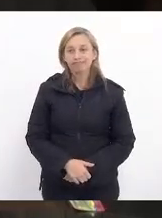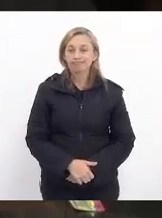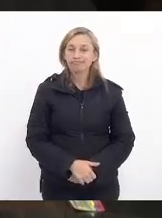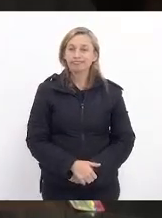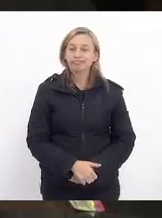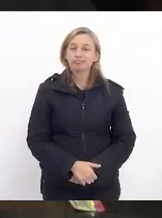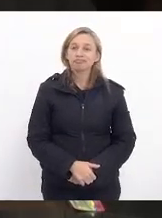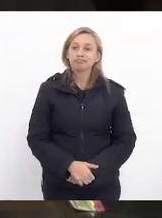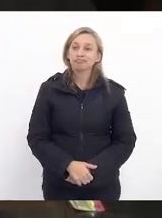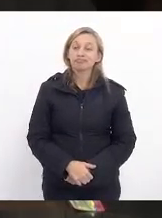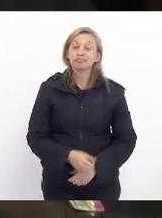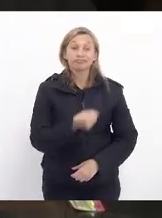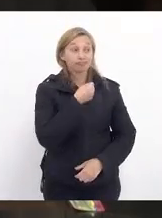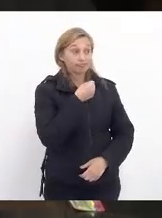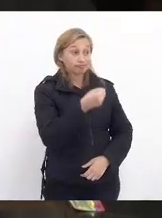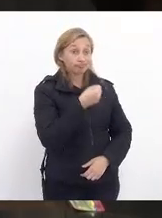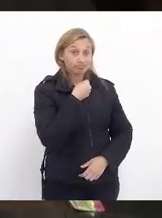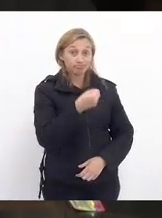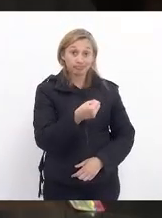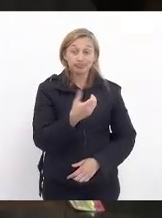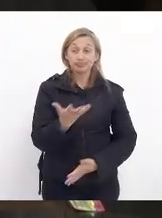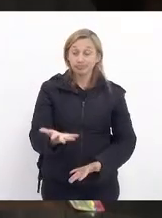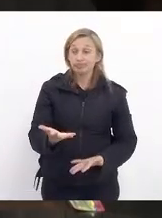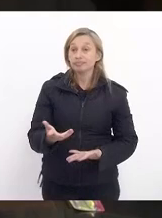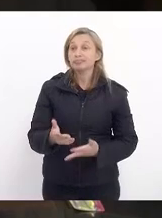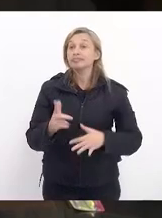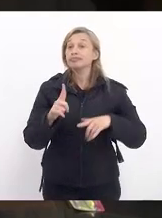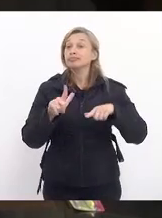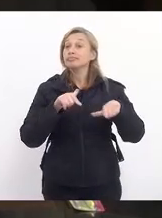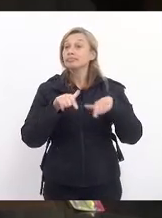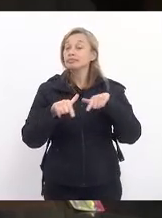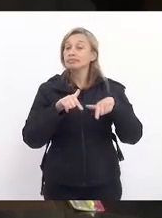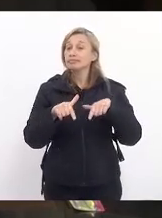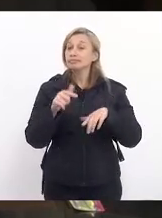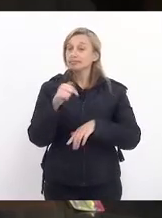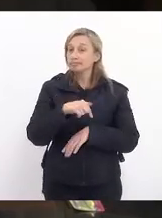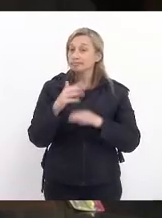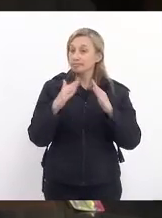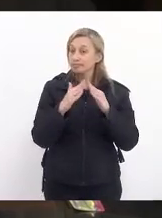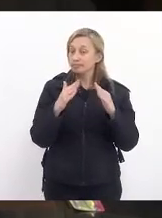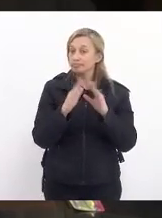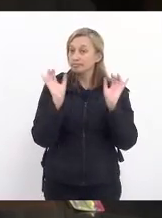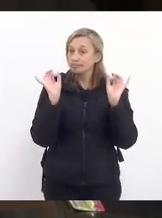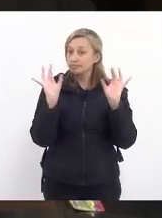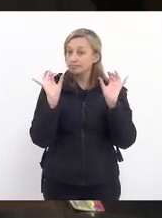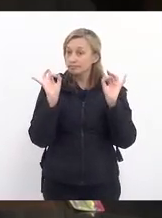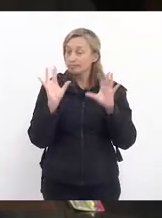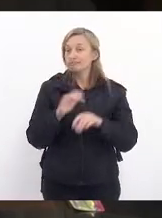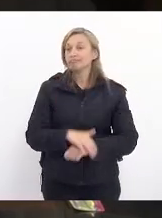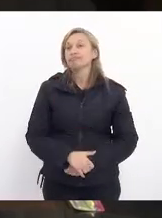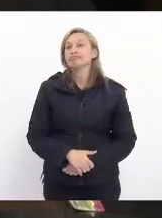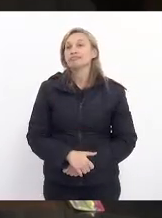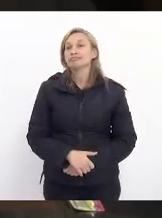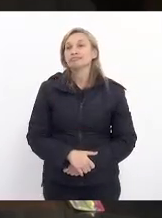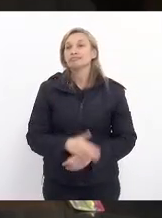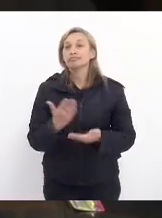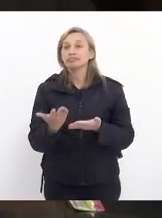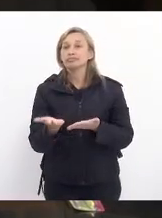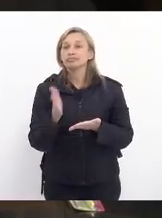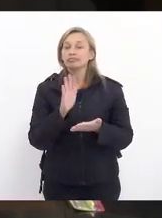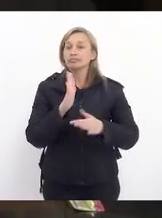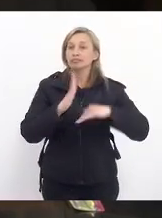sociais imprensa trabalhadores e trabalhadoras desta casa em especial a